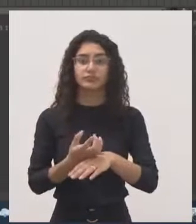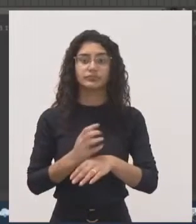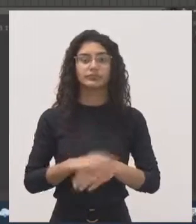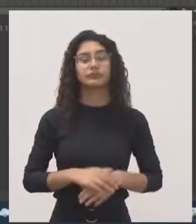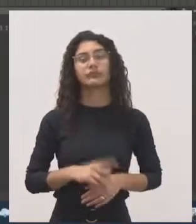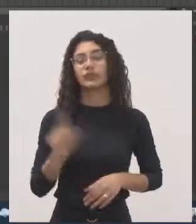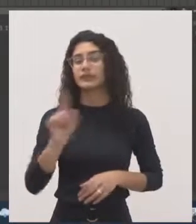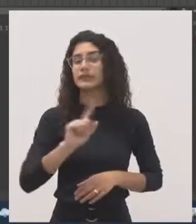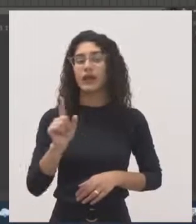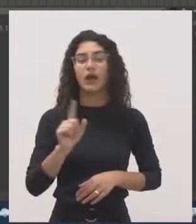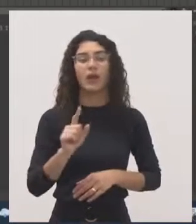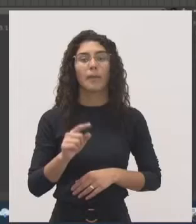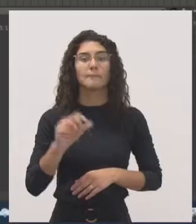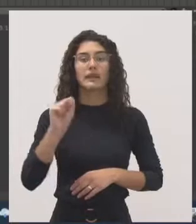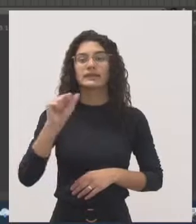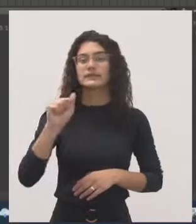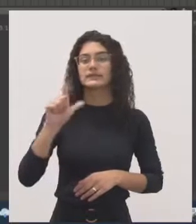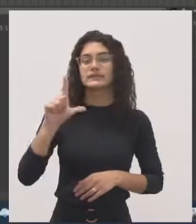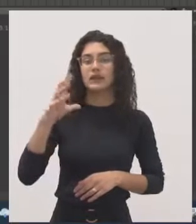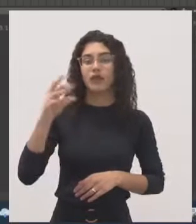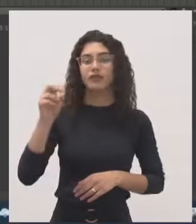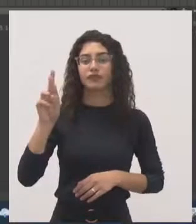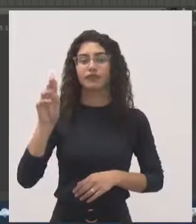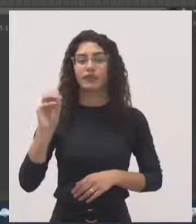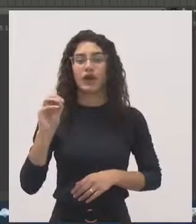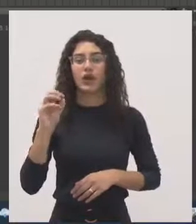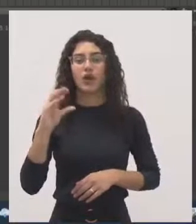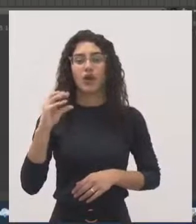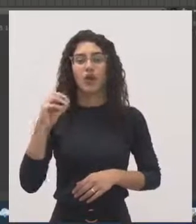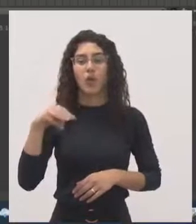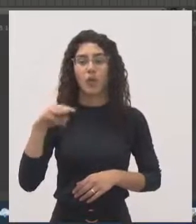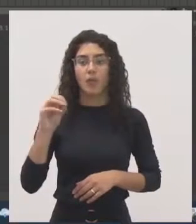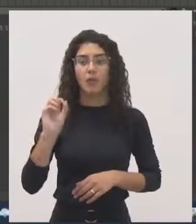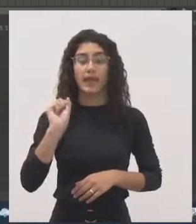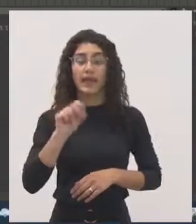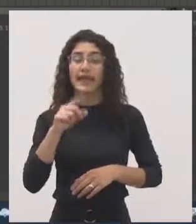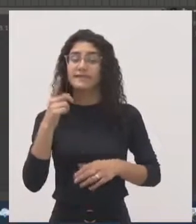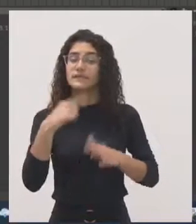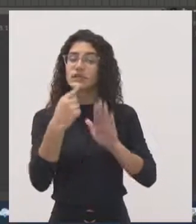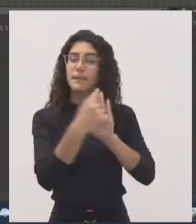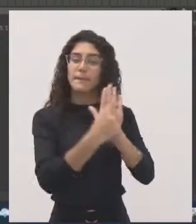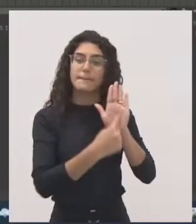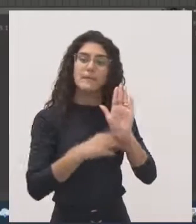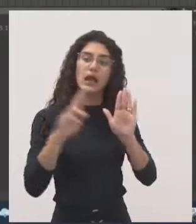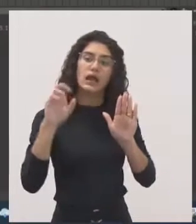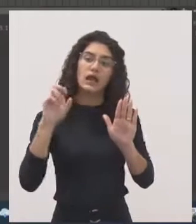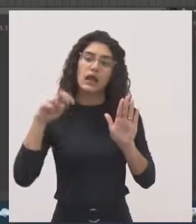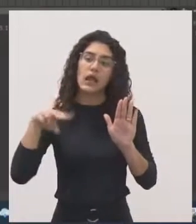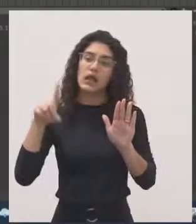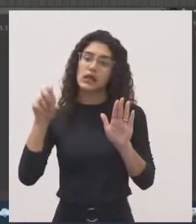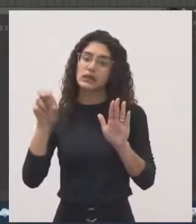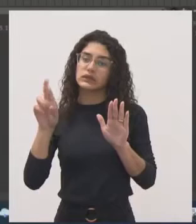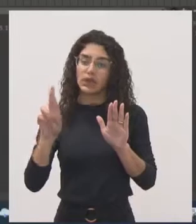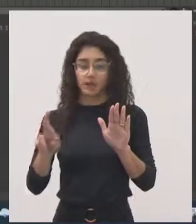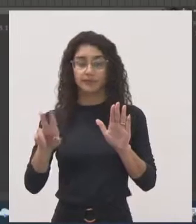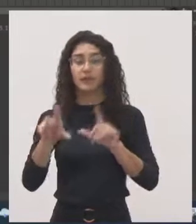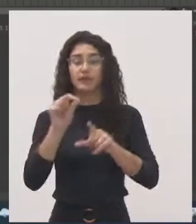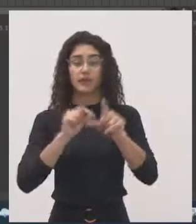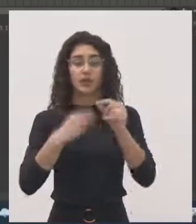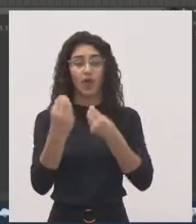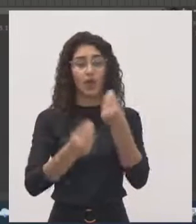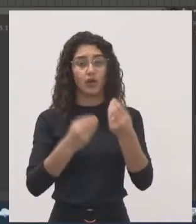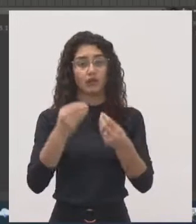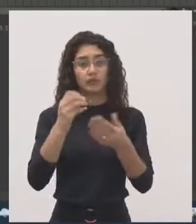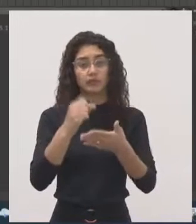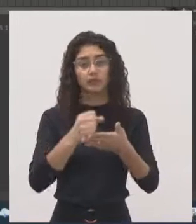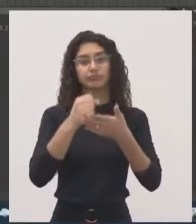aqui em salvar como. Você vem em render. Você vai renderizar, vai escolher aonde você